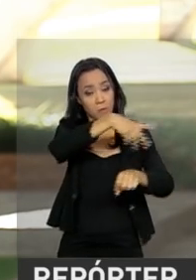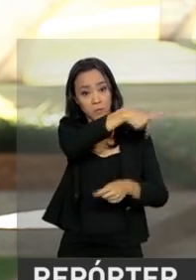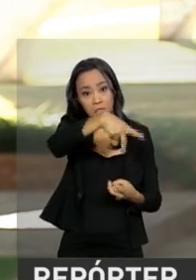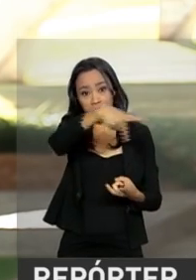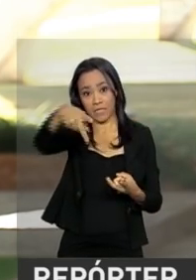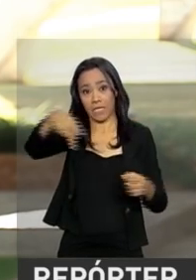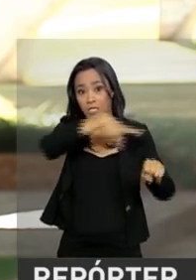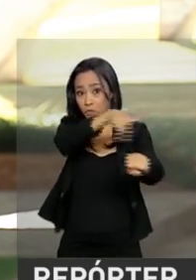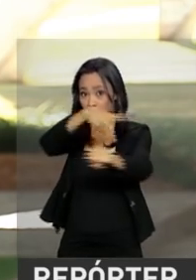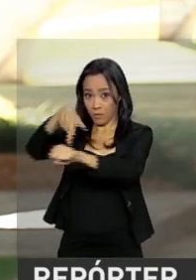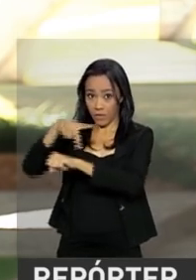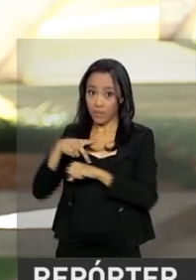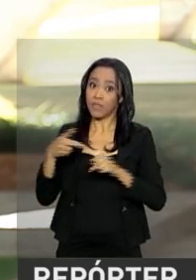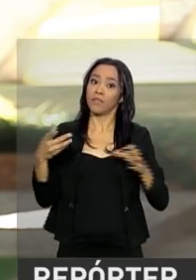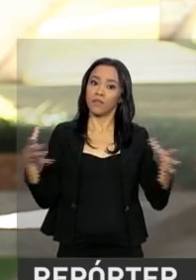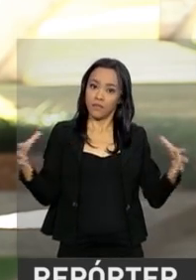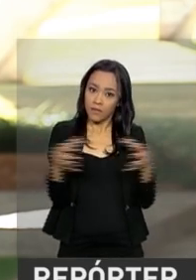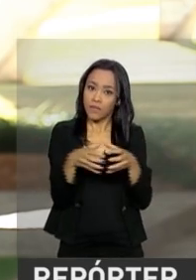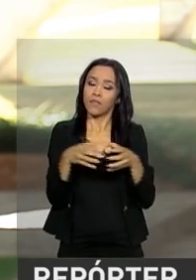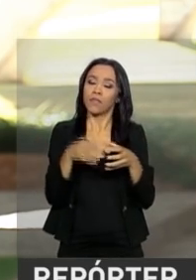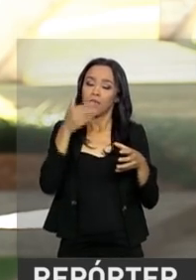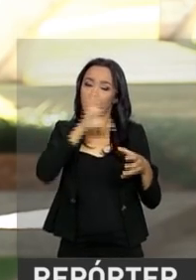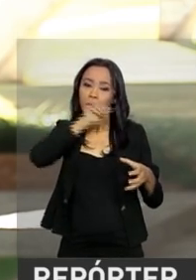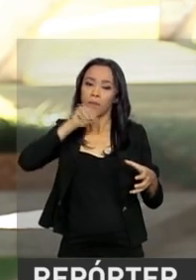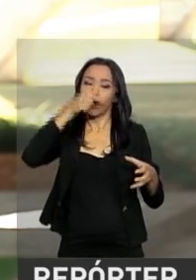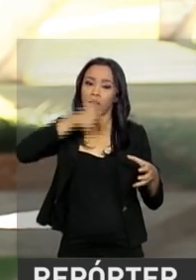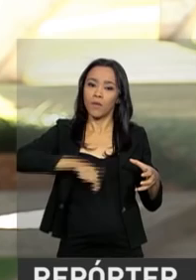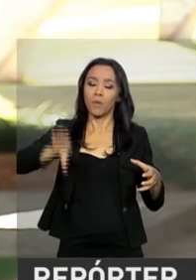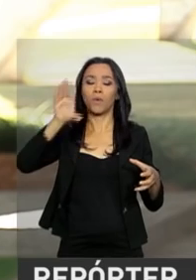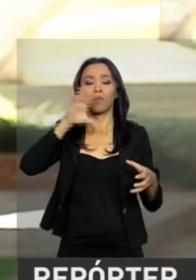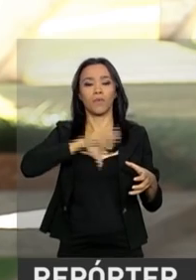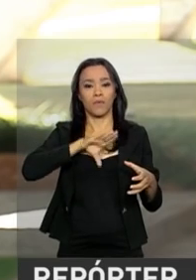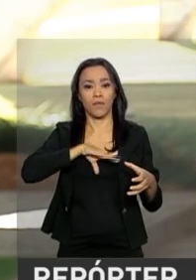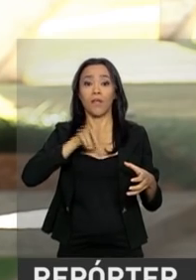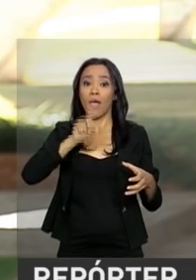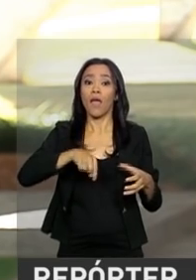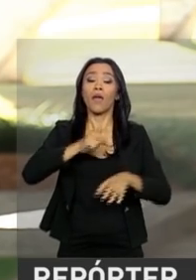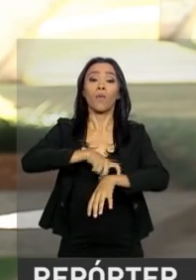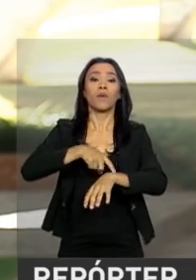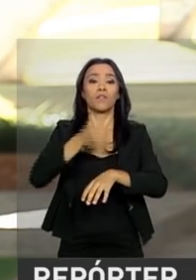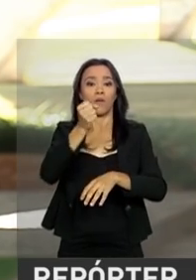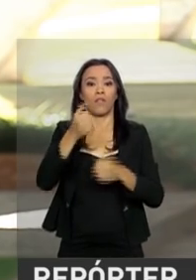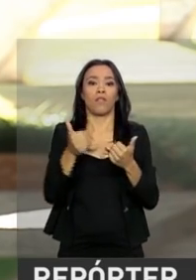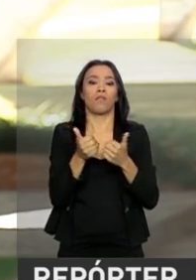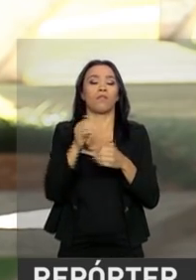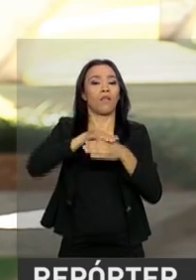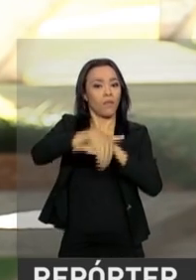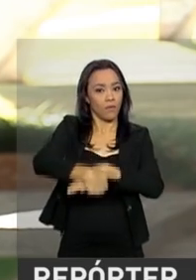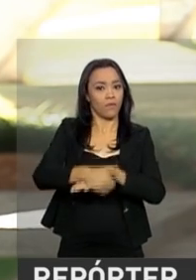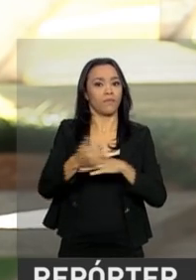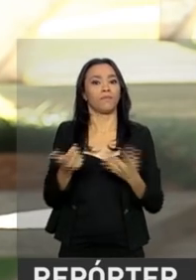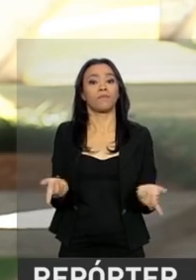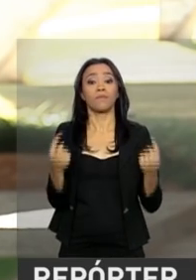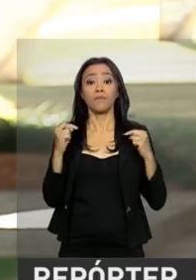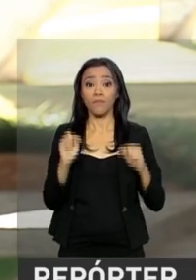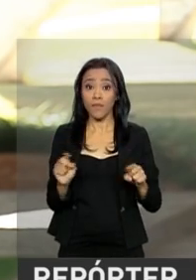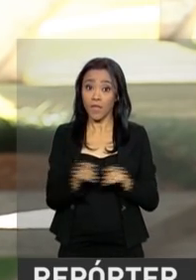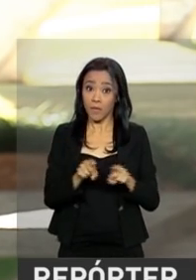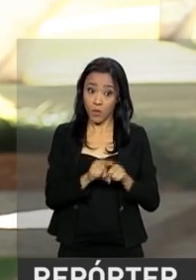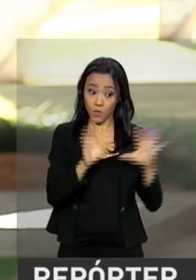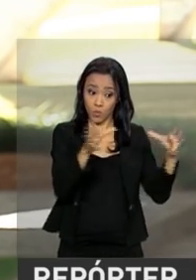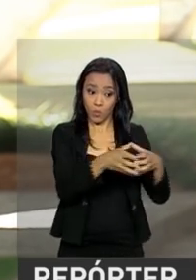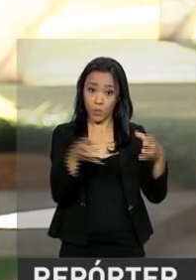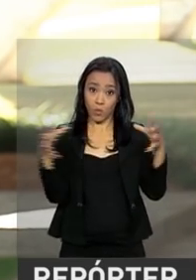vem ao Brasil esse jantar acontece às 8 horas da noite a partir das 8 da noite no Palácio da Alvorada a comunidade dos Países de Língua